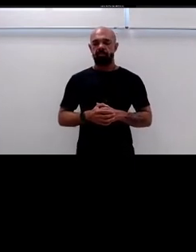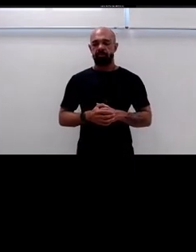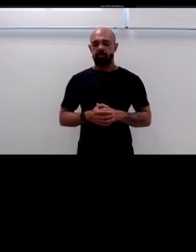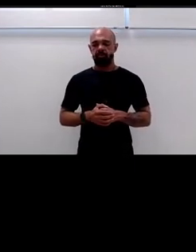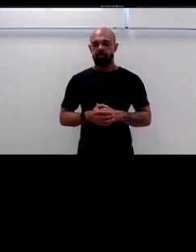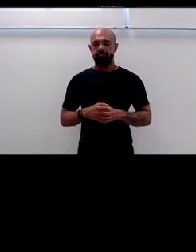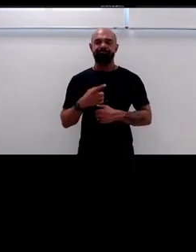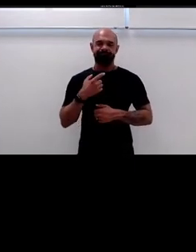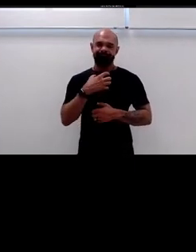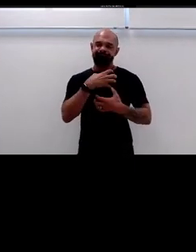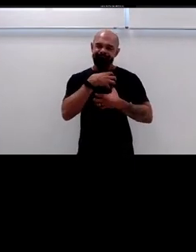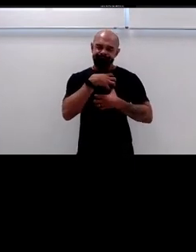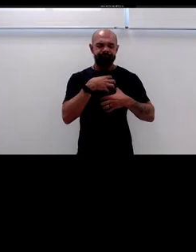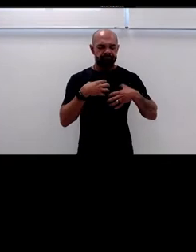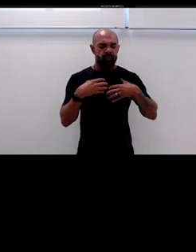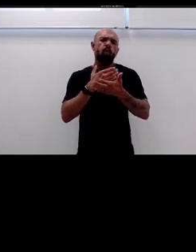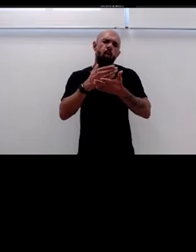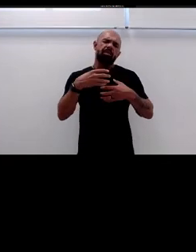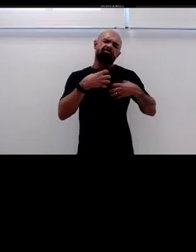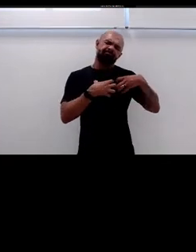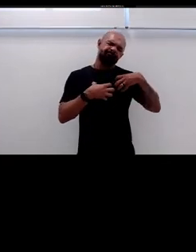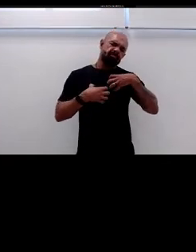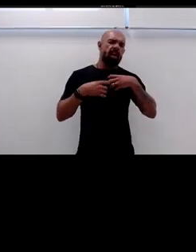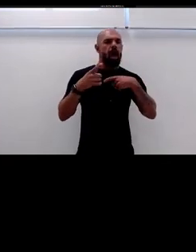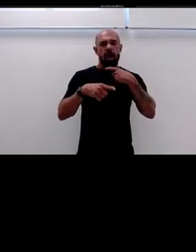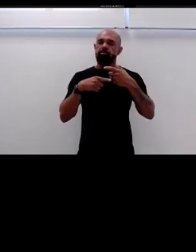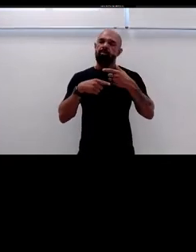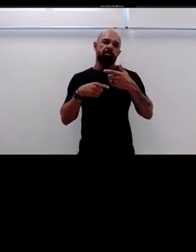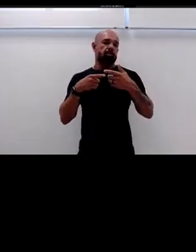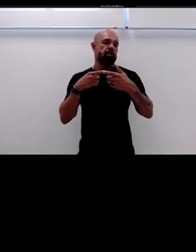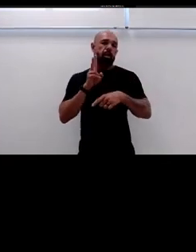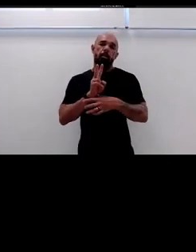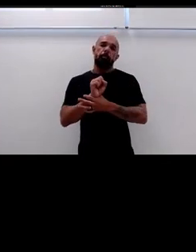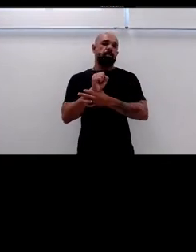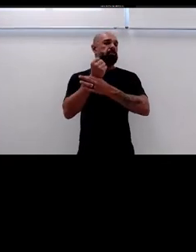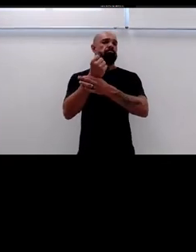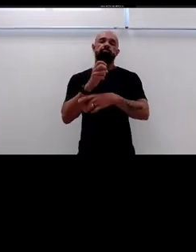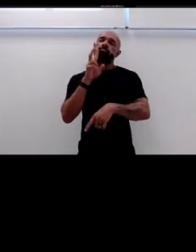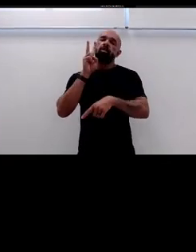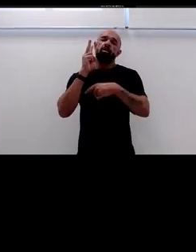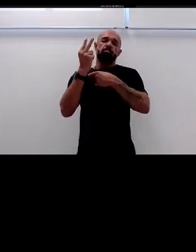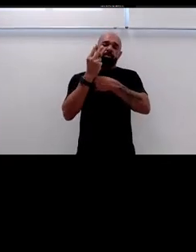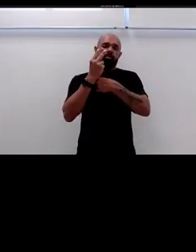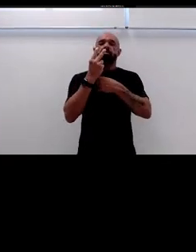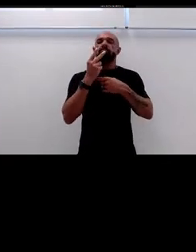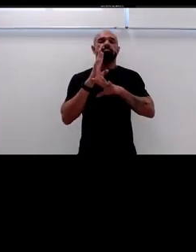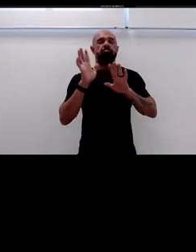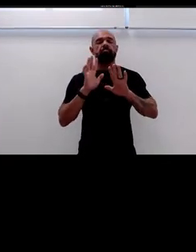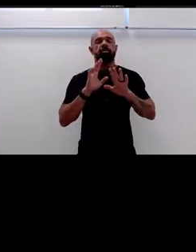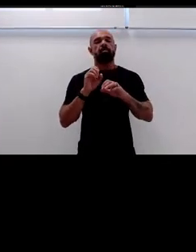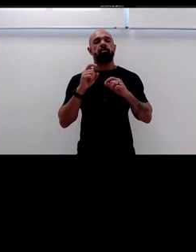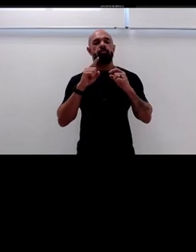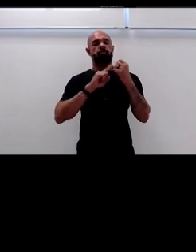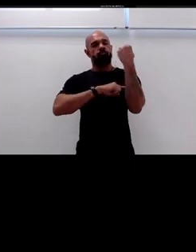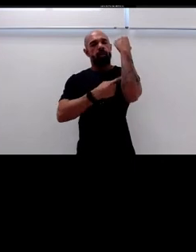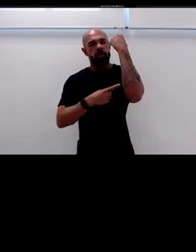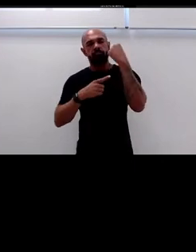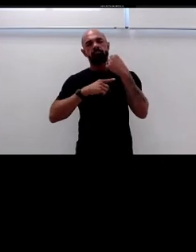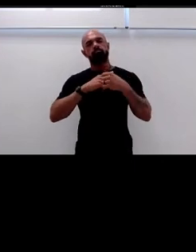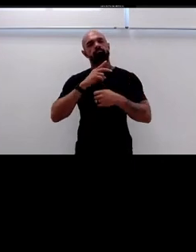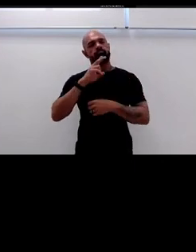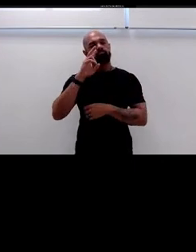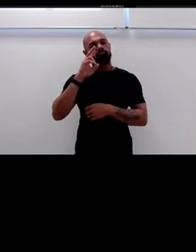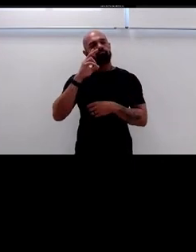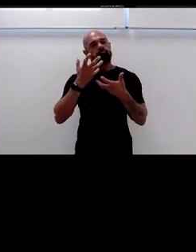né? No começo, né? Depois você cria anticorpos. Você começa a ficar um pouco mais forte. E, pô, e aceitar que é